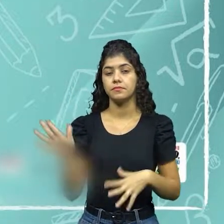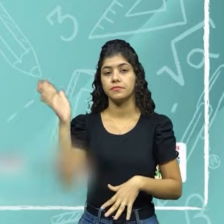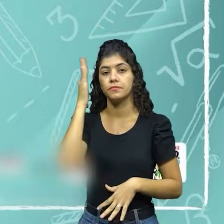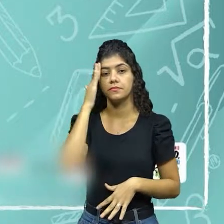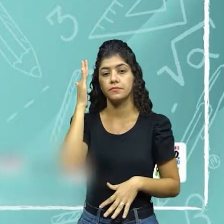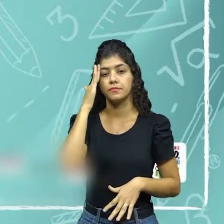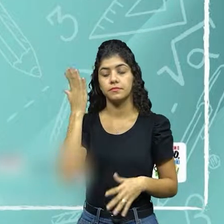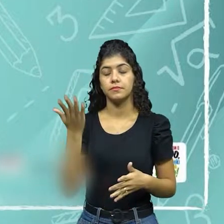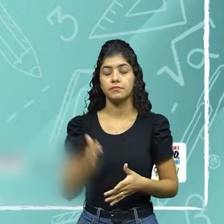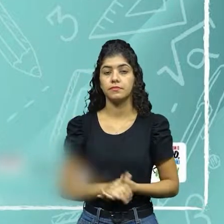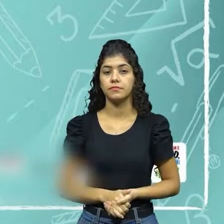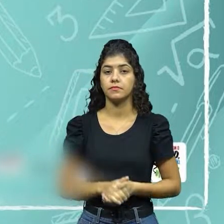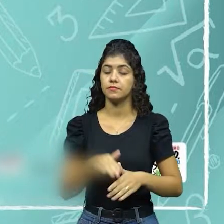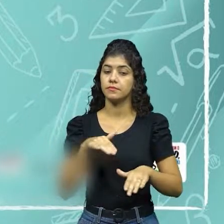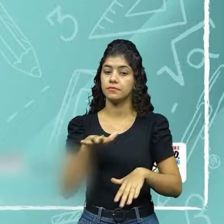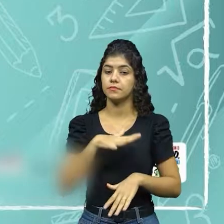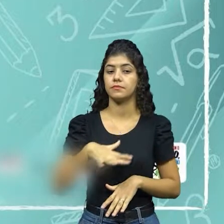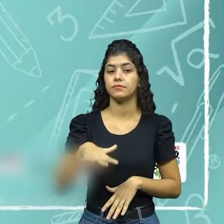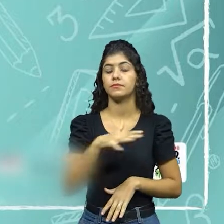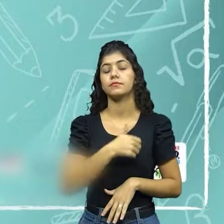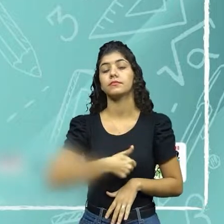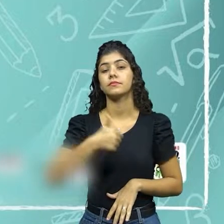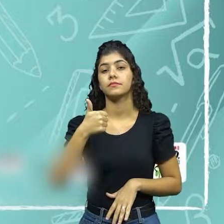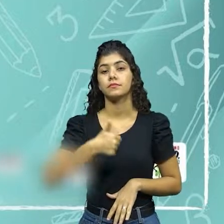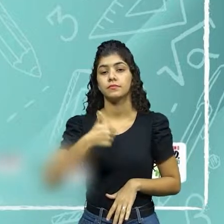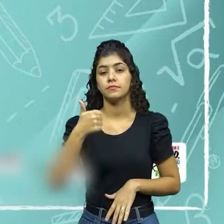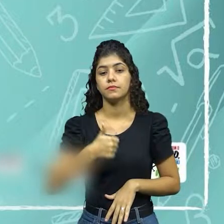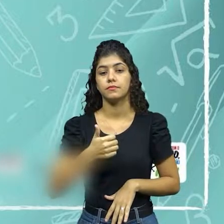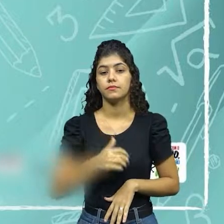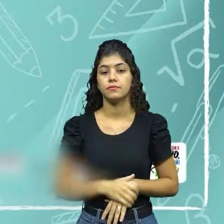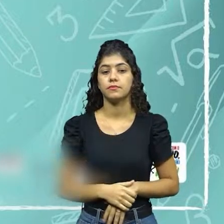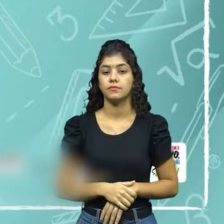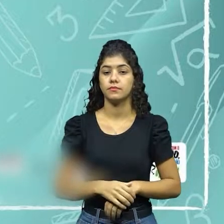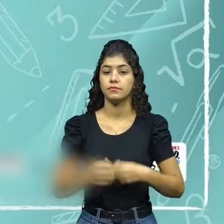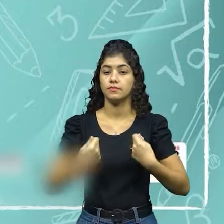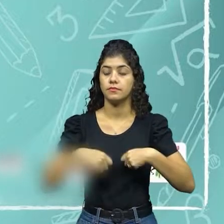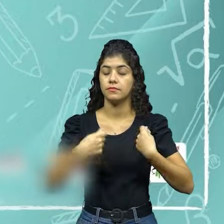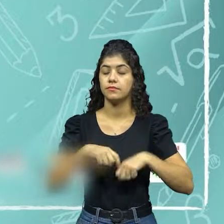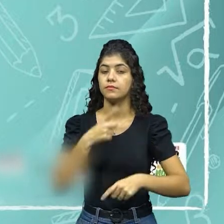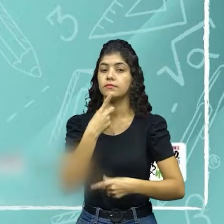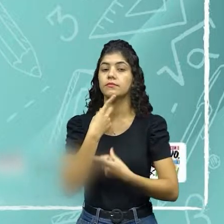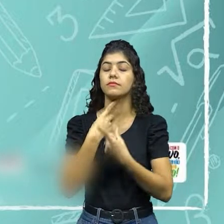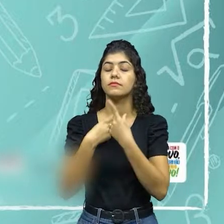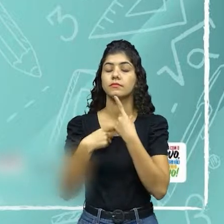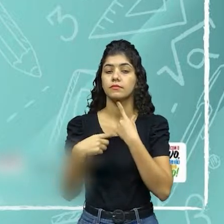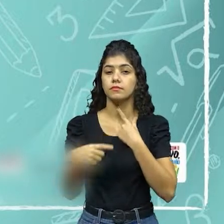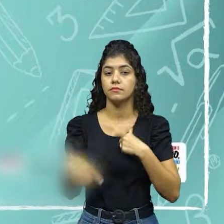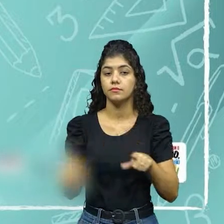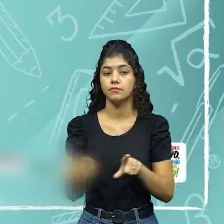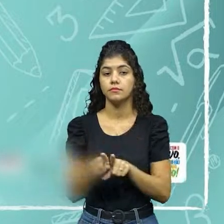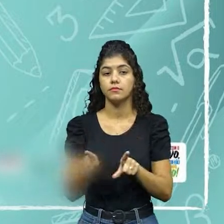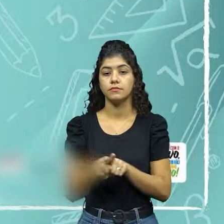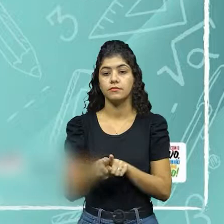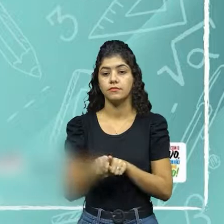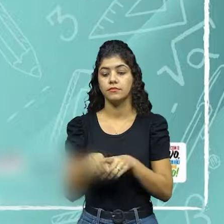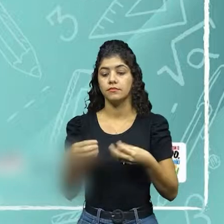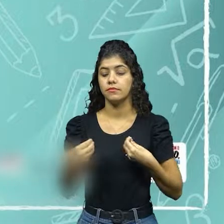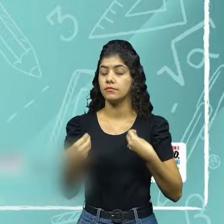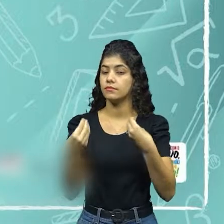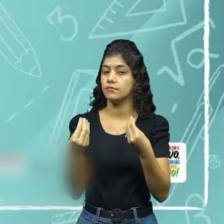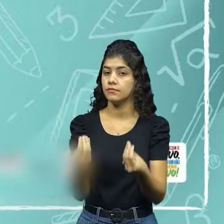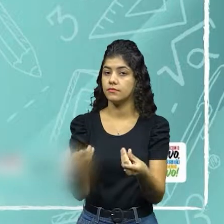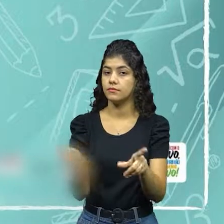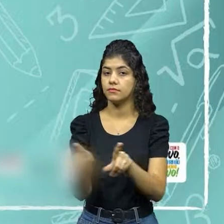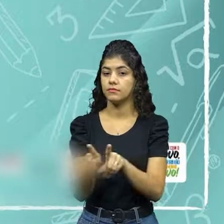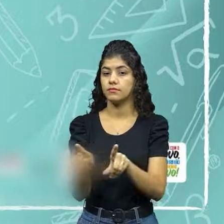de entendimento de mercado. Primeiro, necessidades e desejos e demandas, a oferta de mercado e